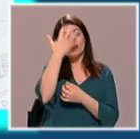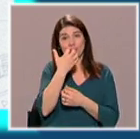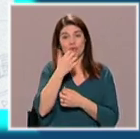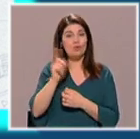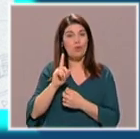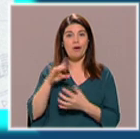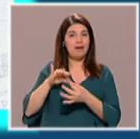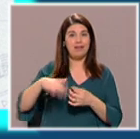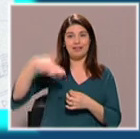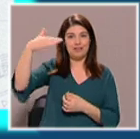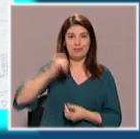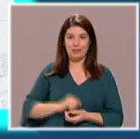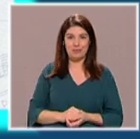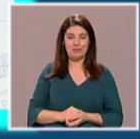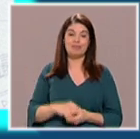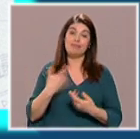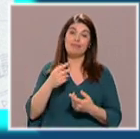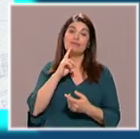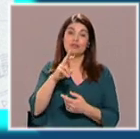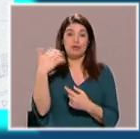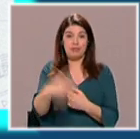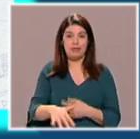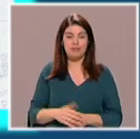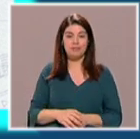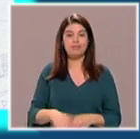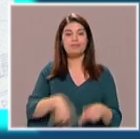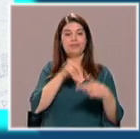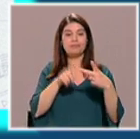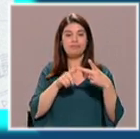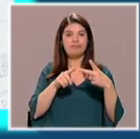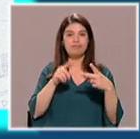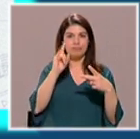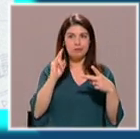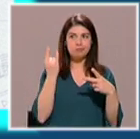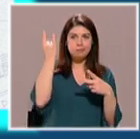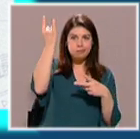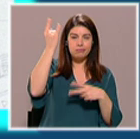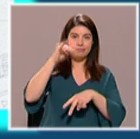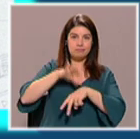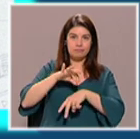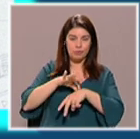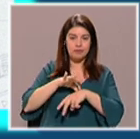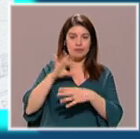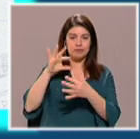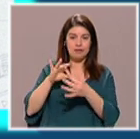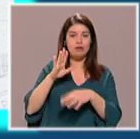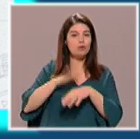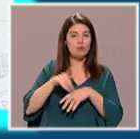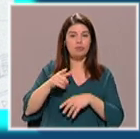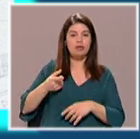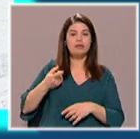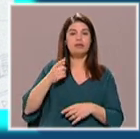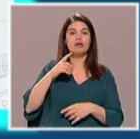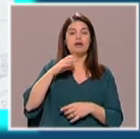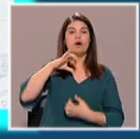hipofisário é a hormona de crescimento. Logo, é falsa. O gigantismo resulta do excesso de produção